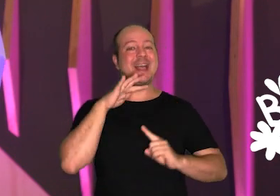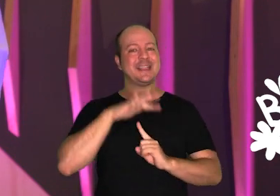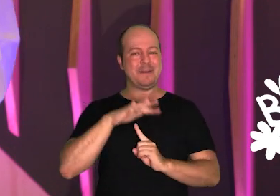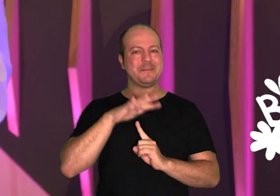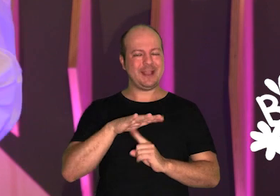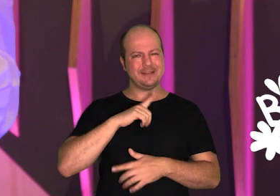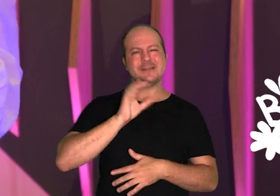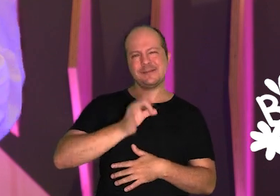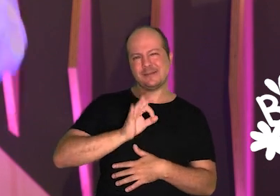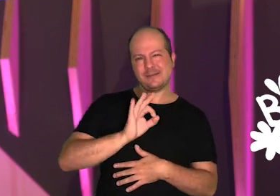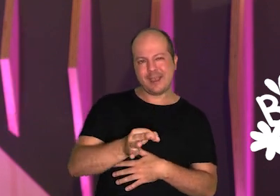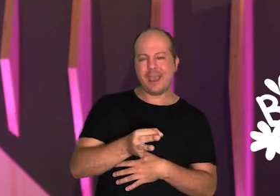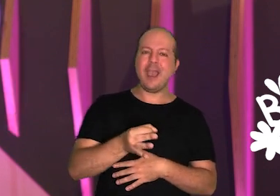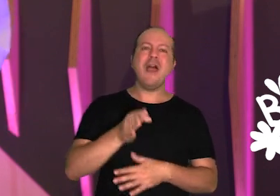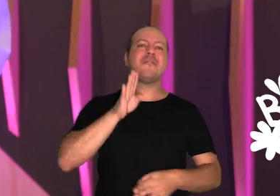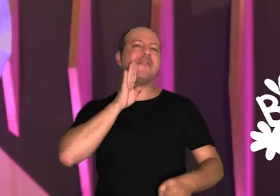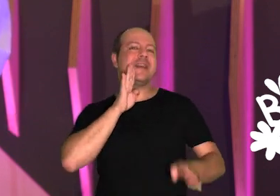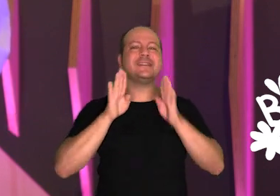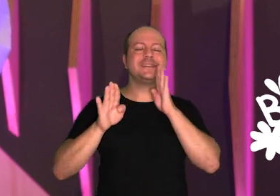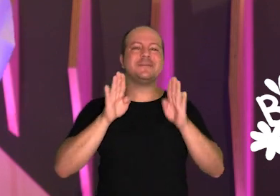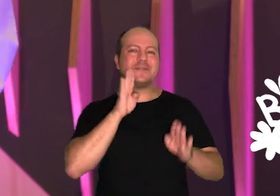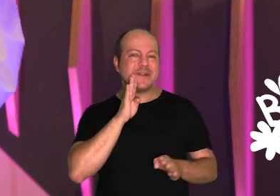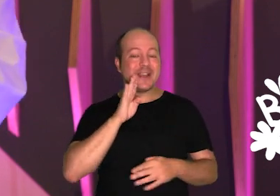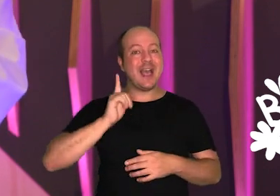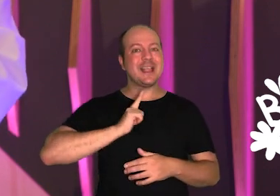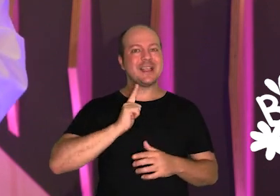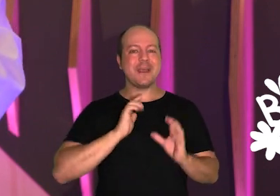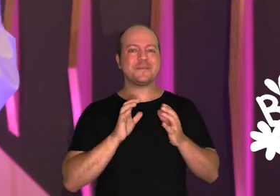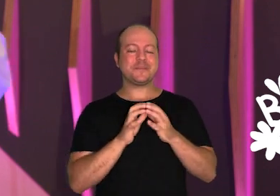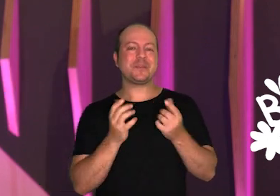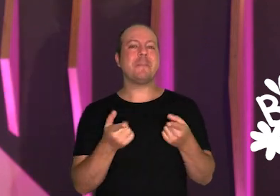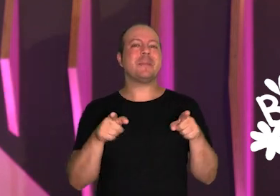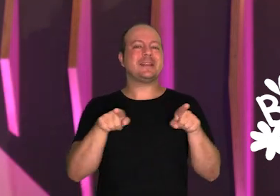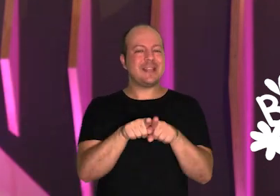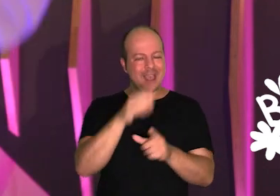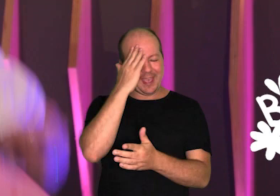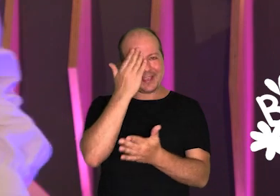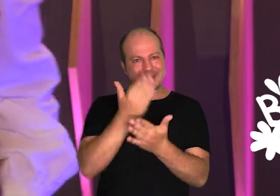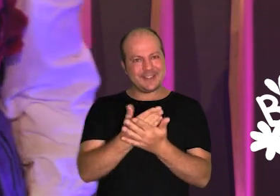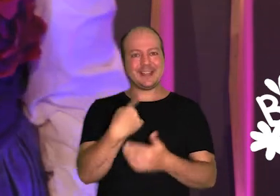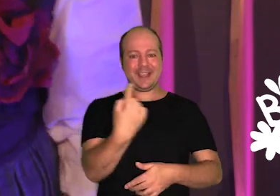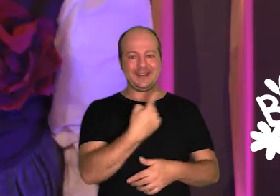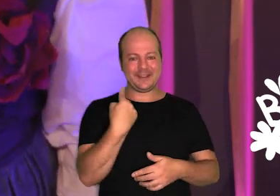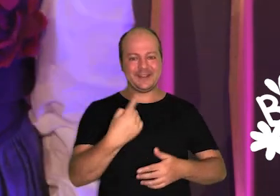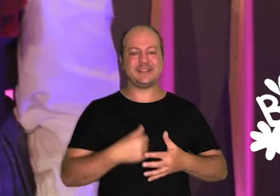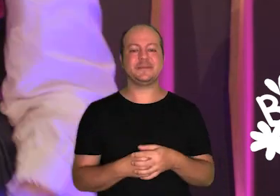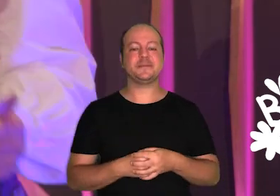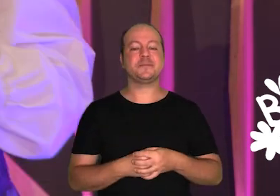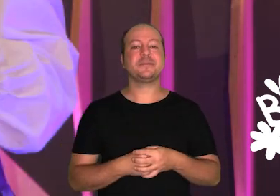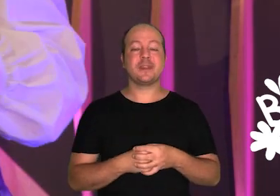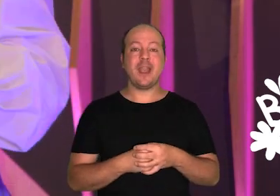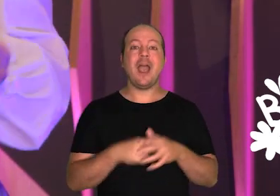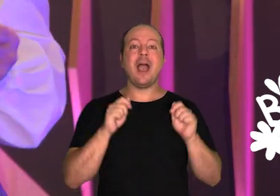na Praça. E, certamente, o Facebook está neste time de parceiros que acreditam em nós, tá? A